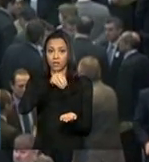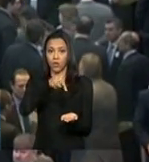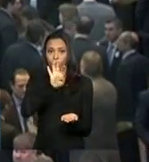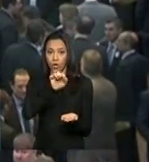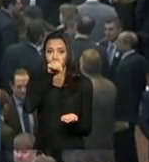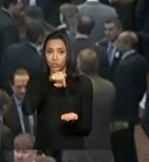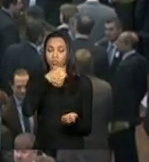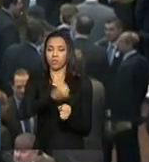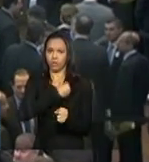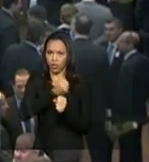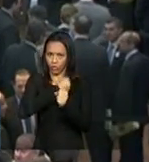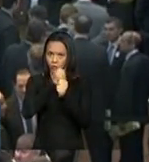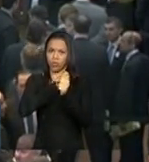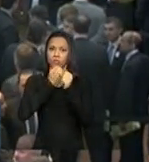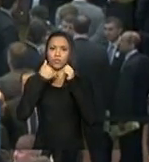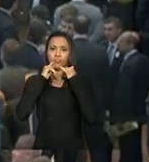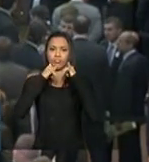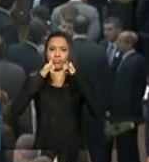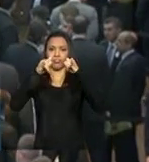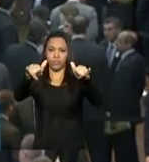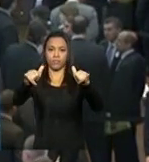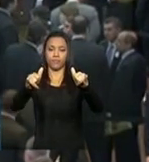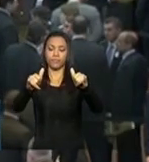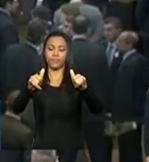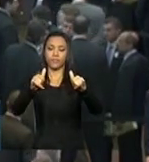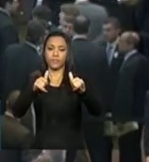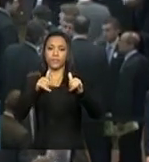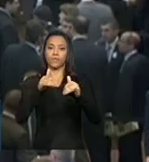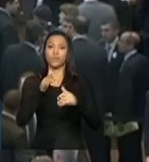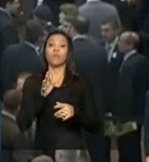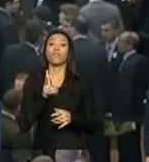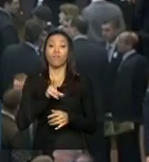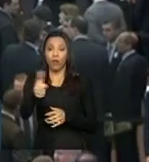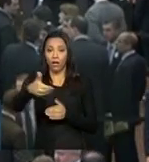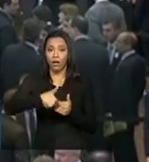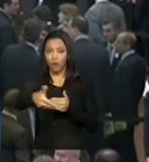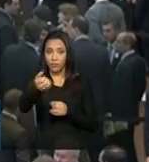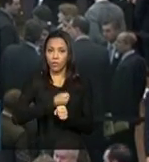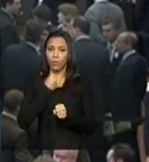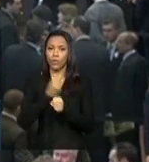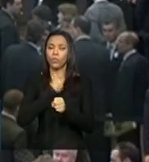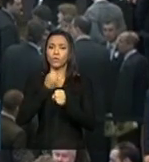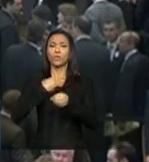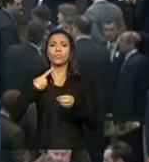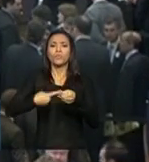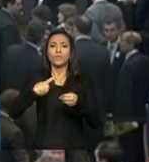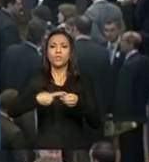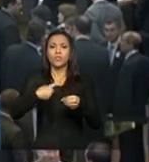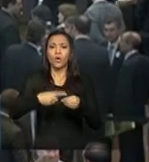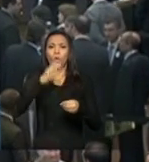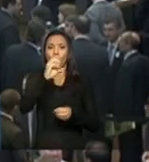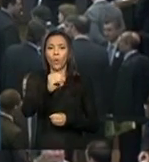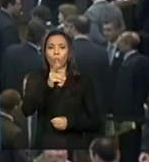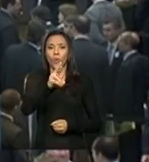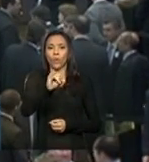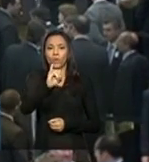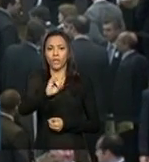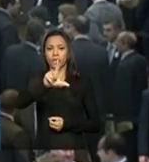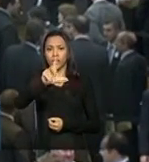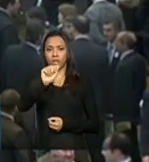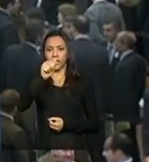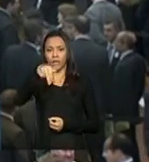linhas de transmissão deste lote serão construídas no município de Ourilândia do Norte, no